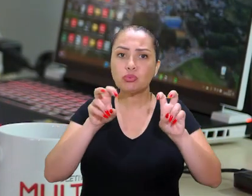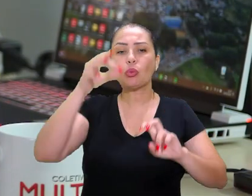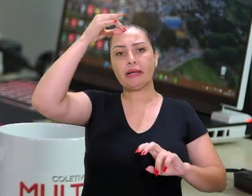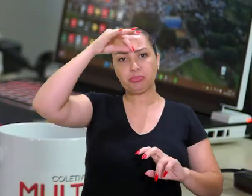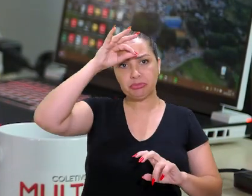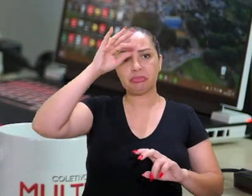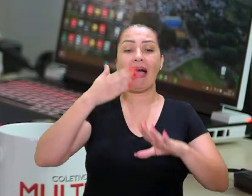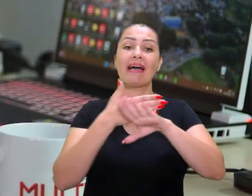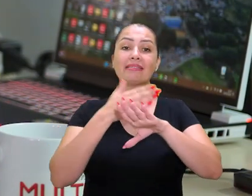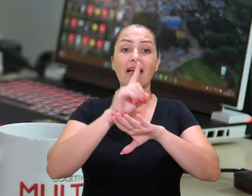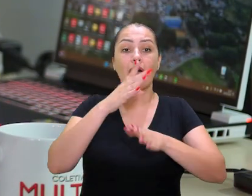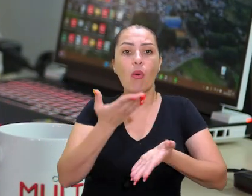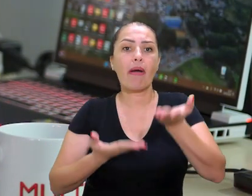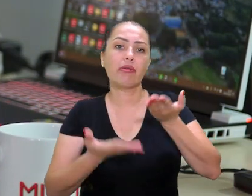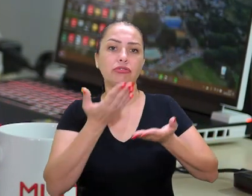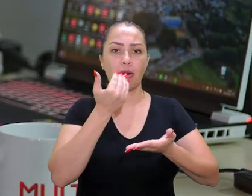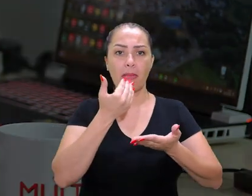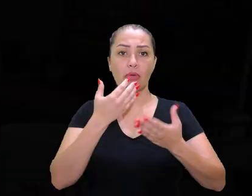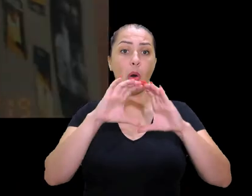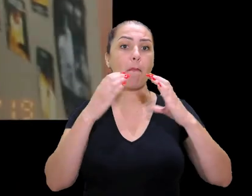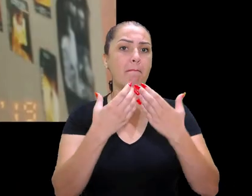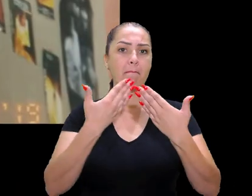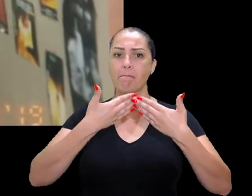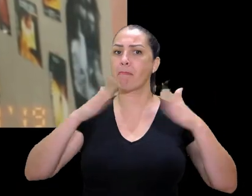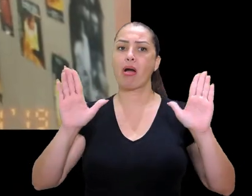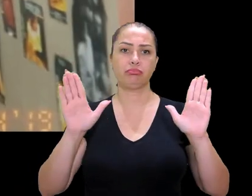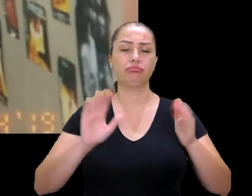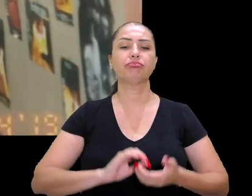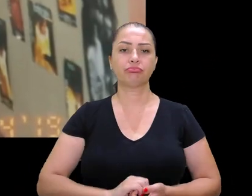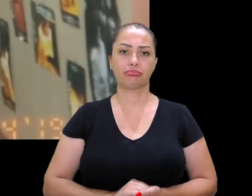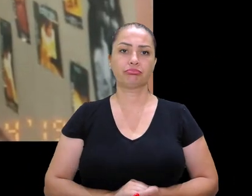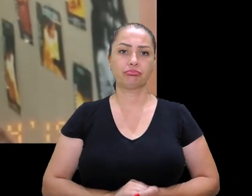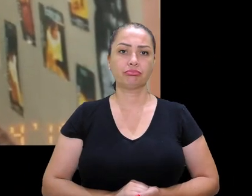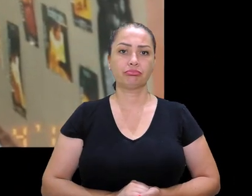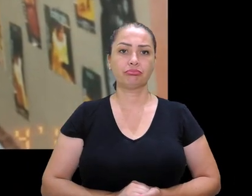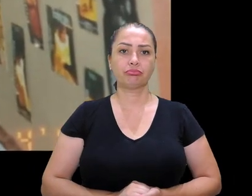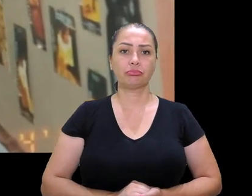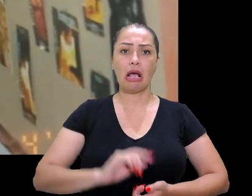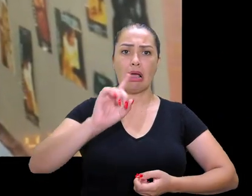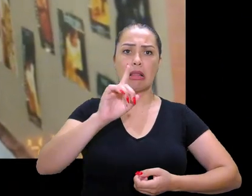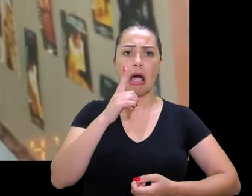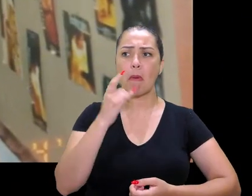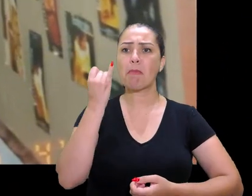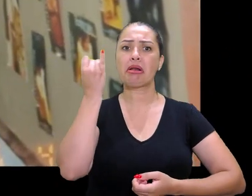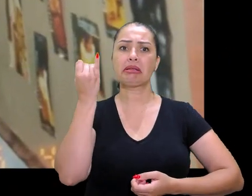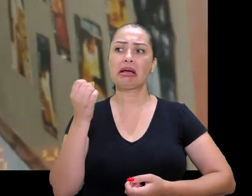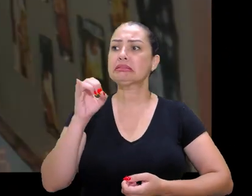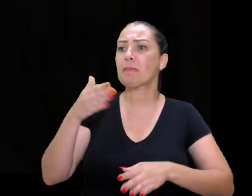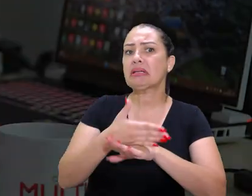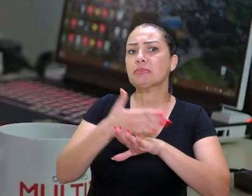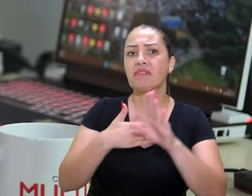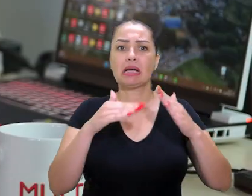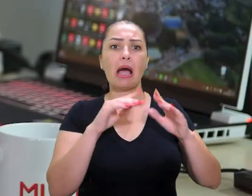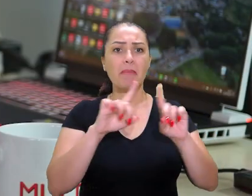alimento não perecível. Para a comunidade toda, aberto para qualquer pessoa. Não interessava se ia no centro espírita ou não, ia assistir o espetáculo. E